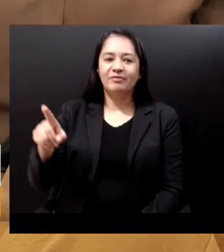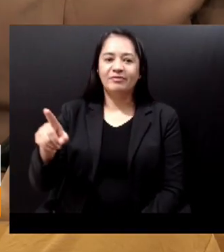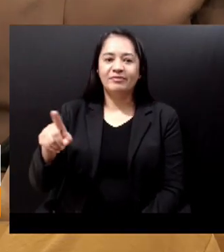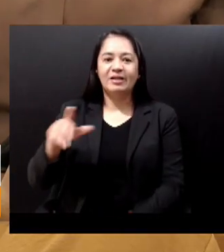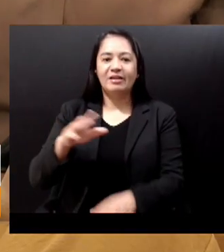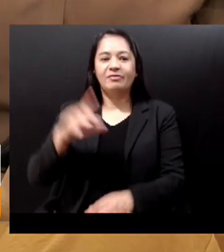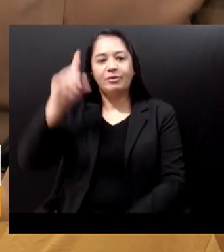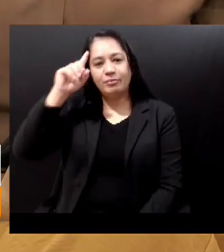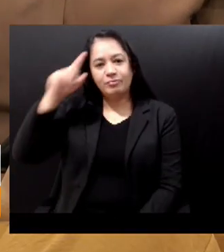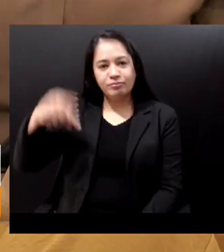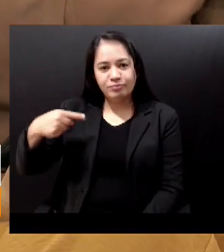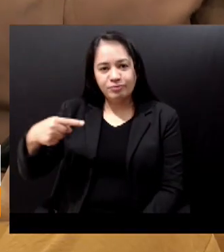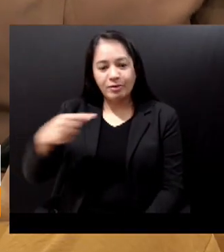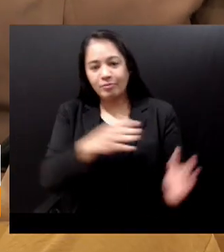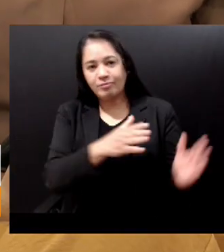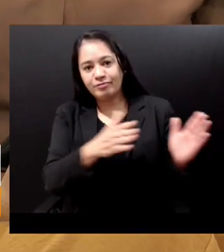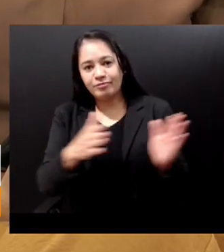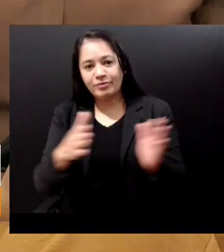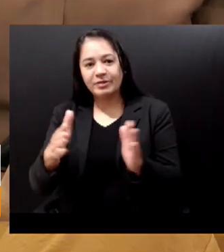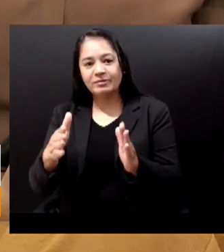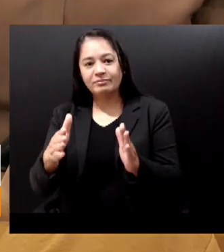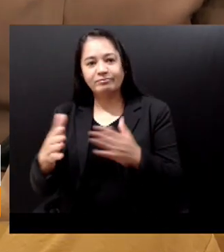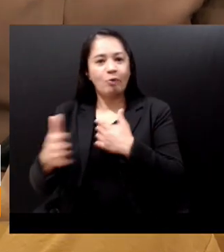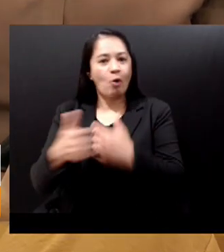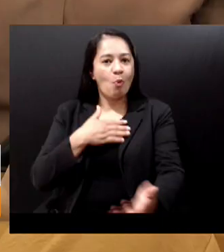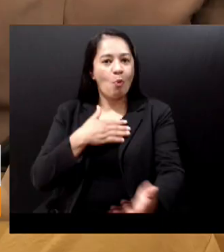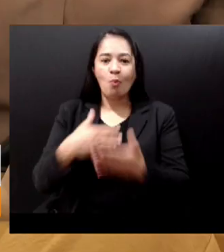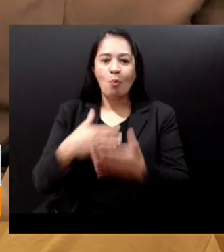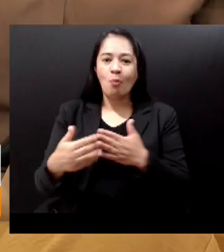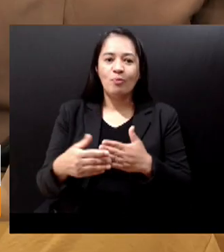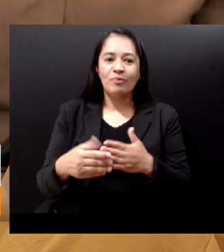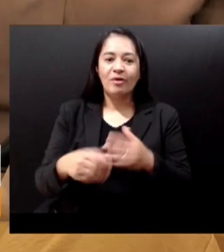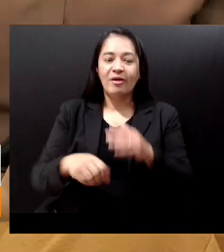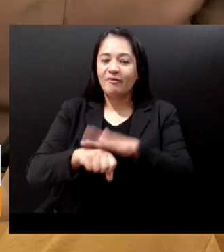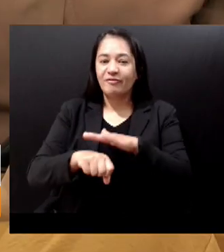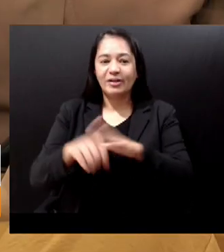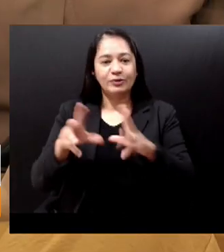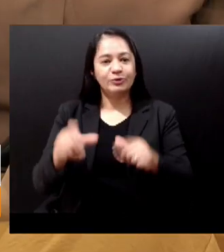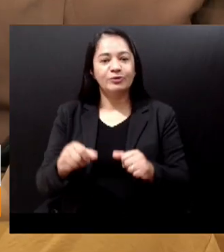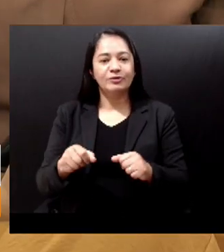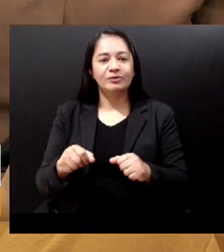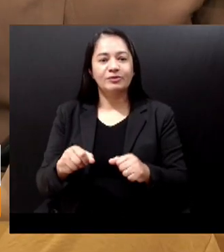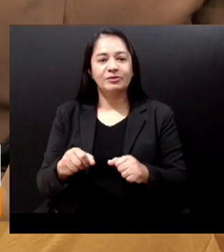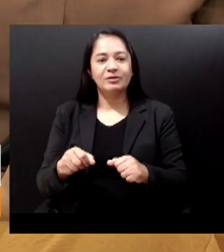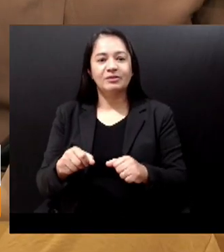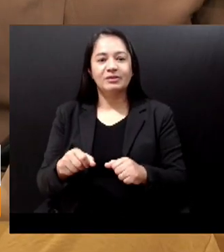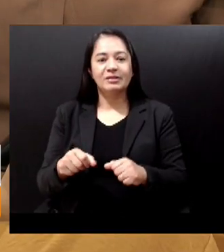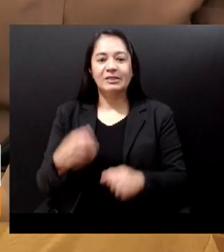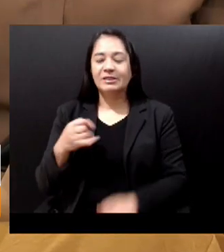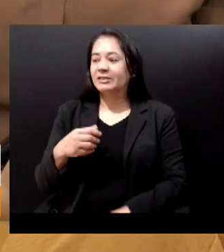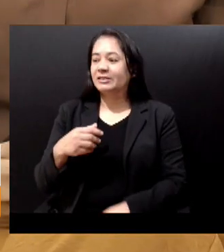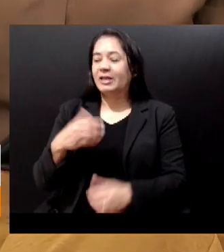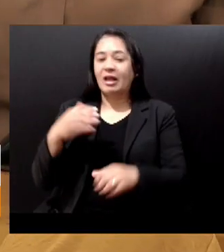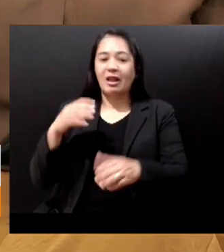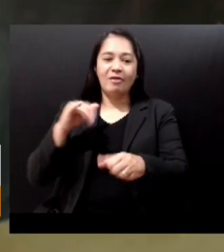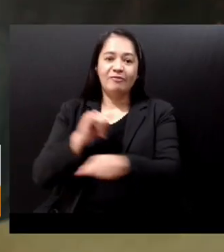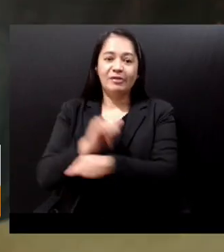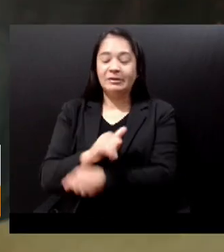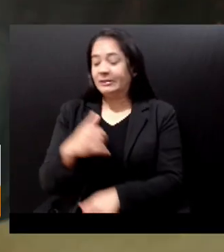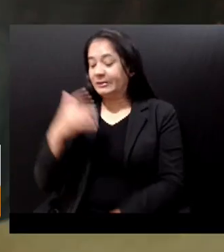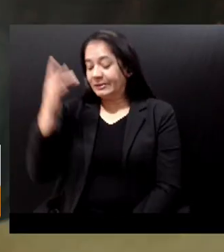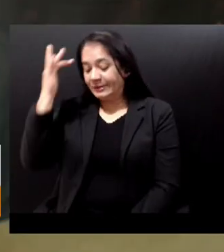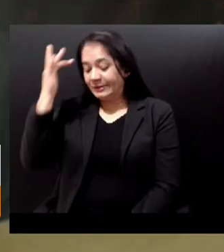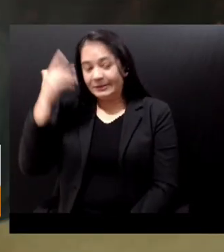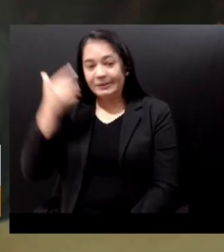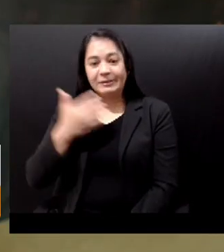inteiro, seja ela faz o que ela tiver que fazer. Uhum. Quando não vai, fica assim, doida. Olha isso, né, é o tal É,